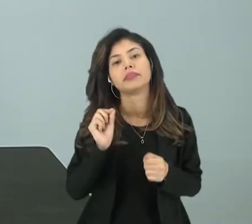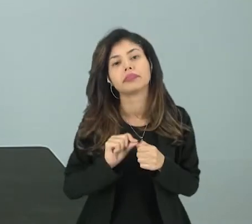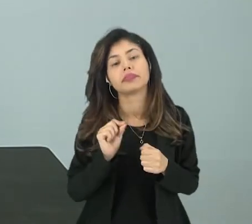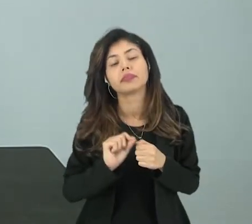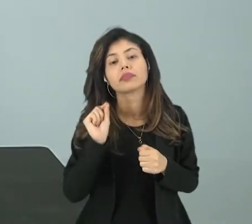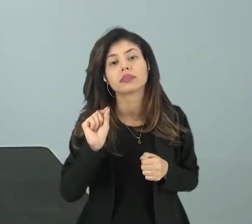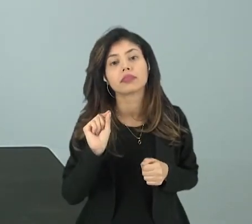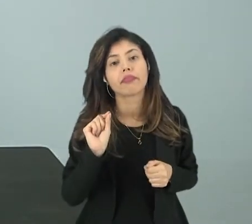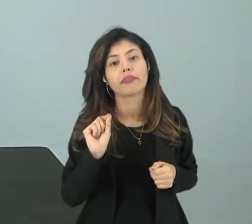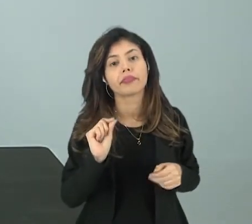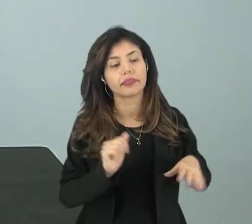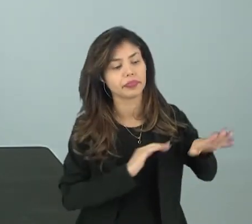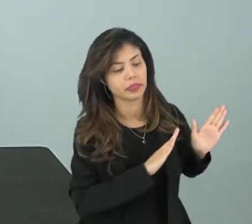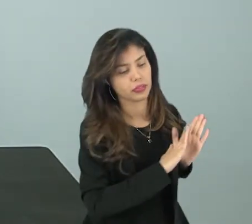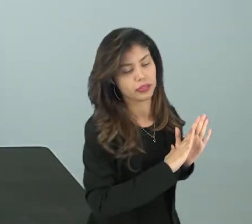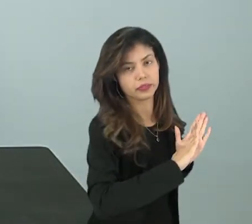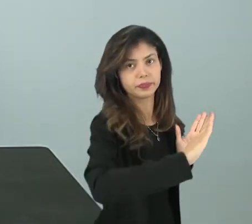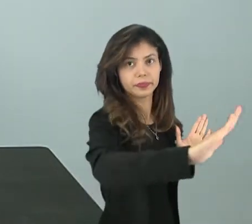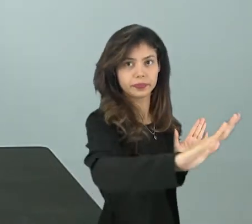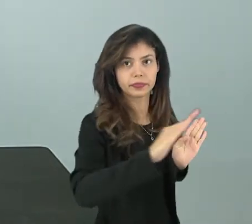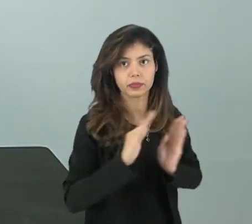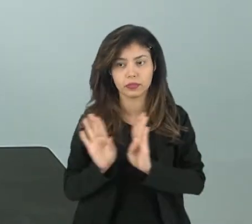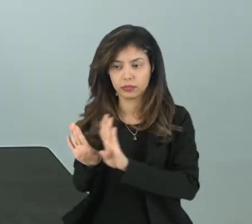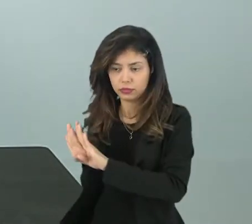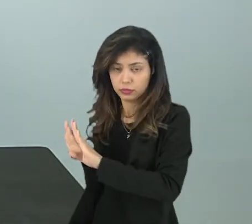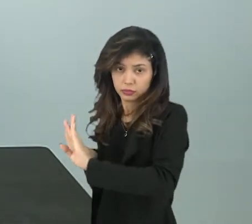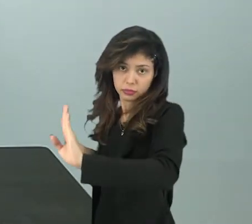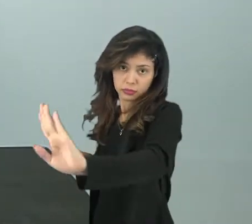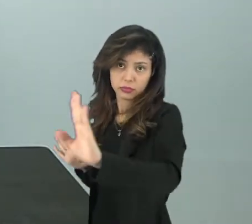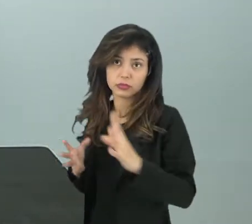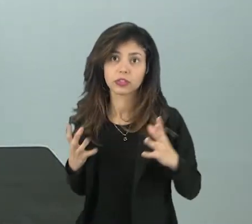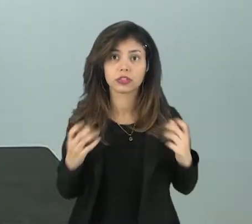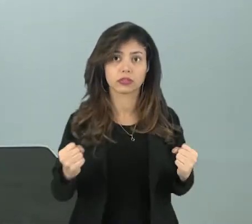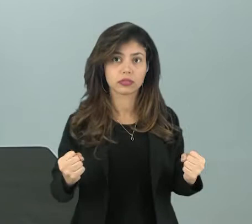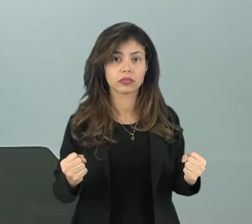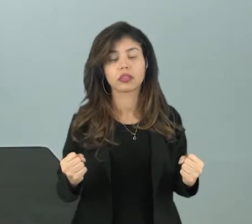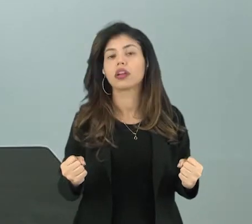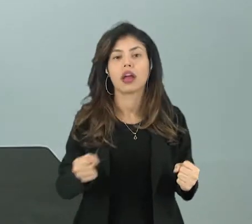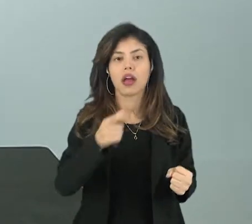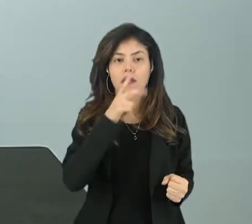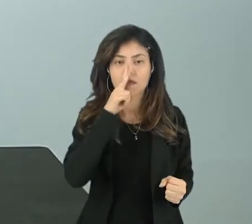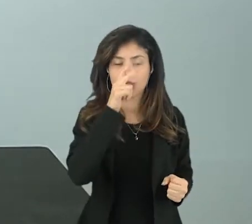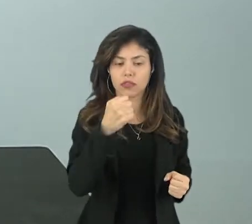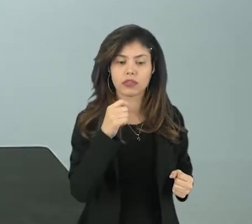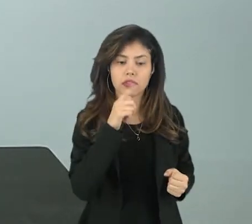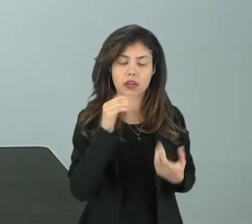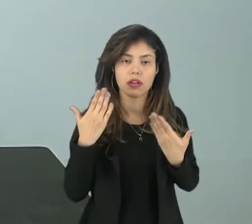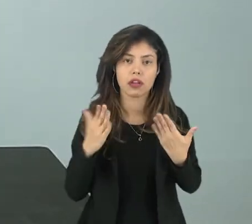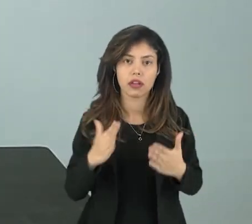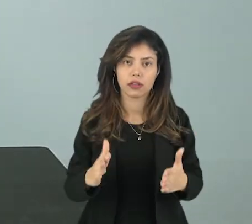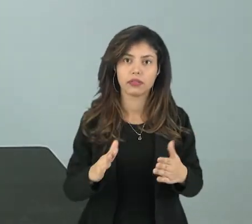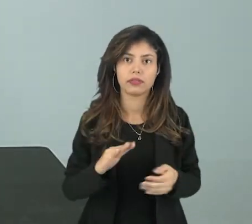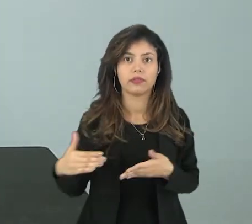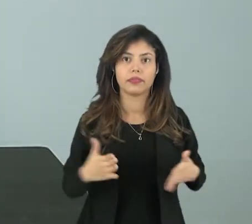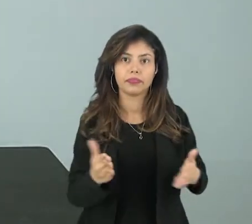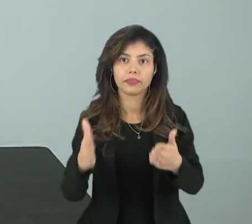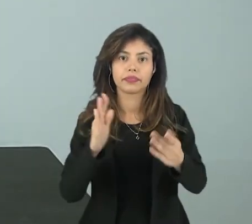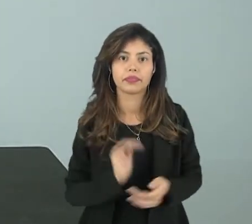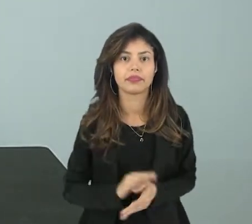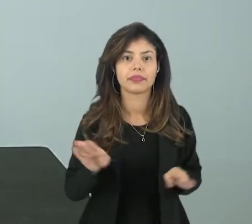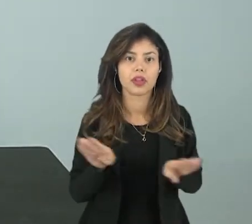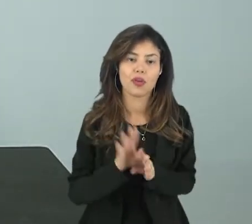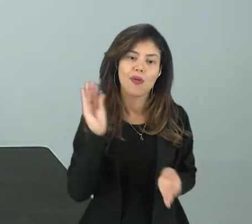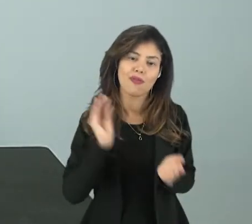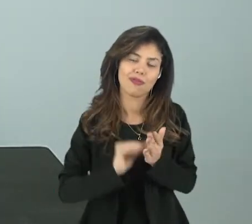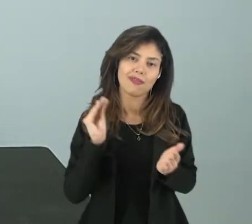quê? Fizeram aquelas barragens ali para segurar, a força da água. Por quê? Por falta de